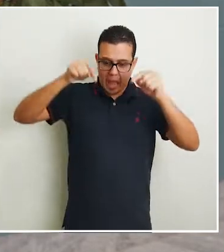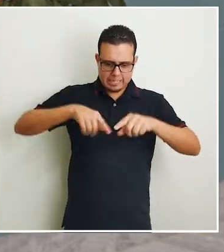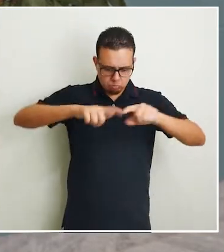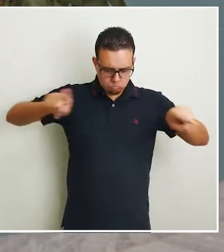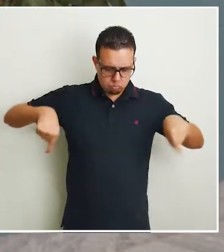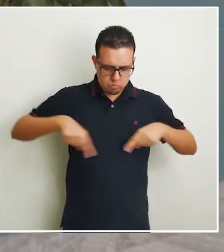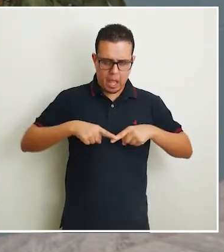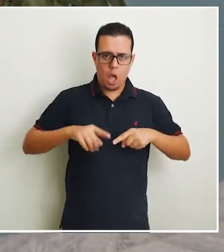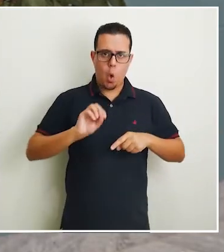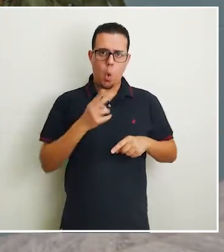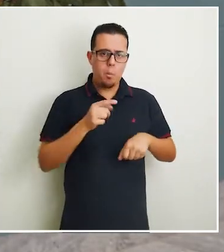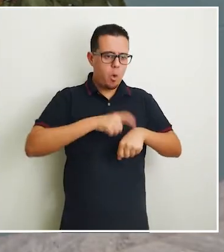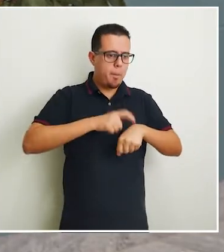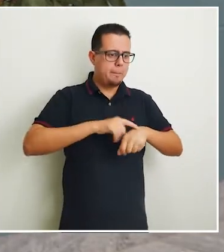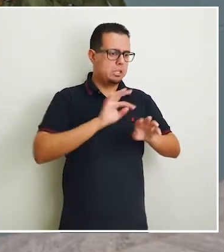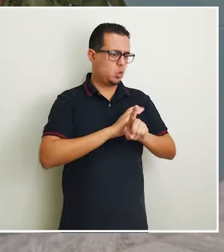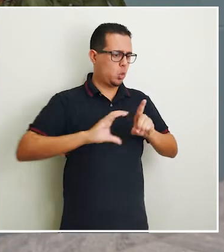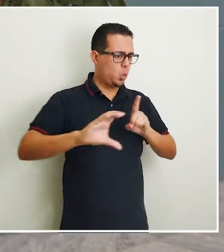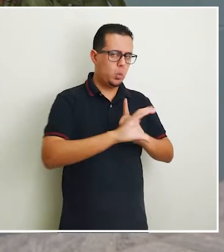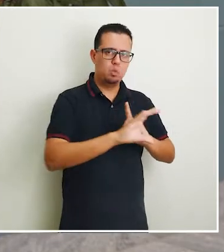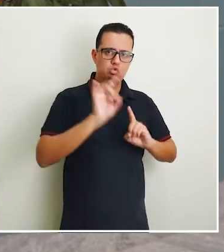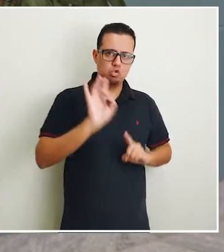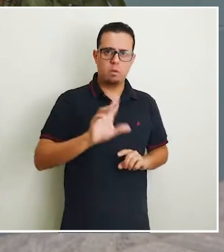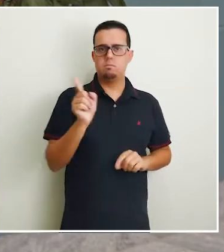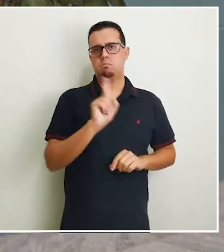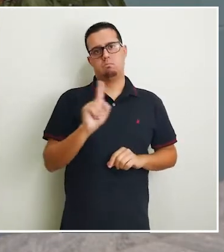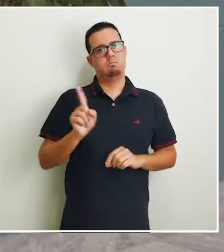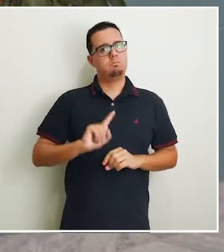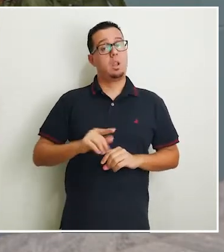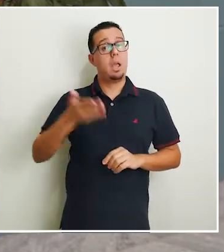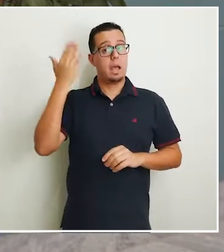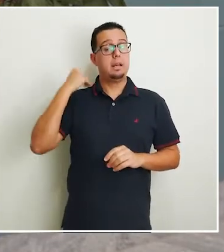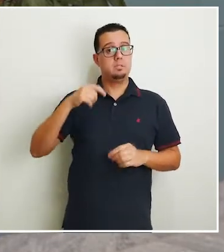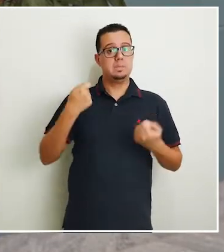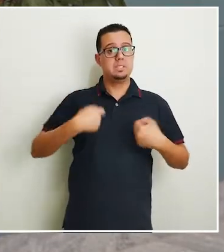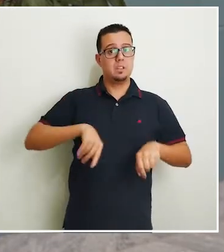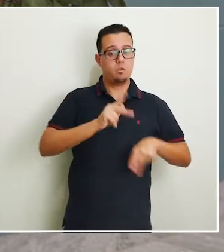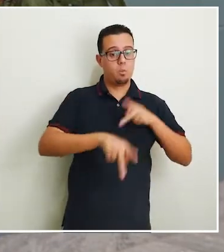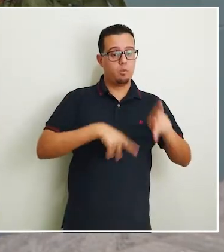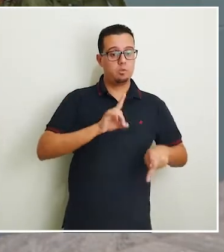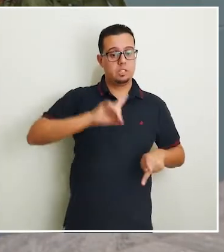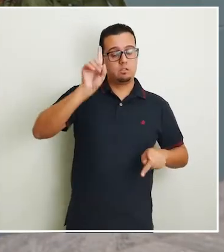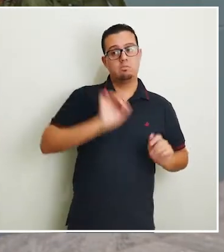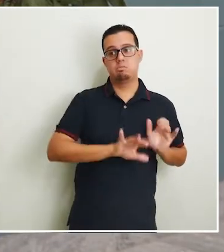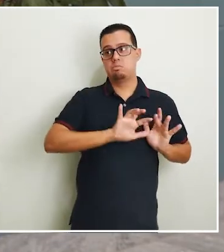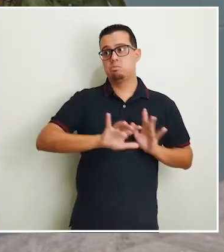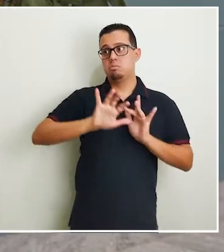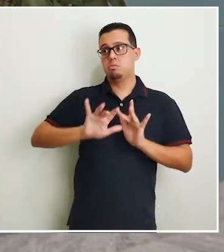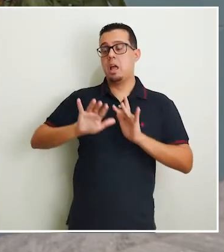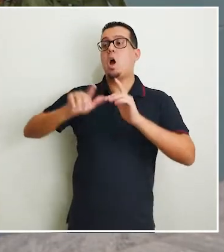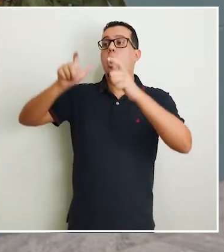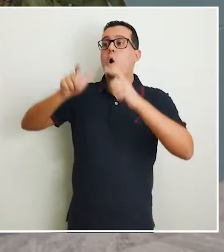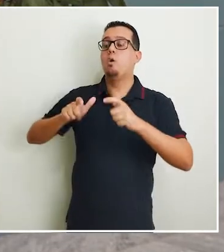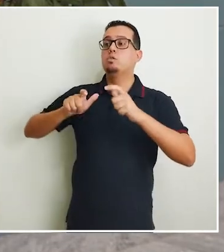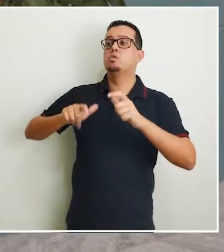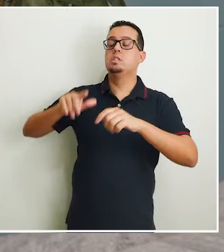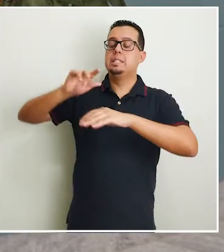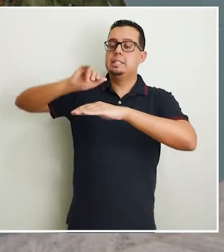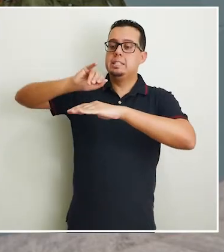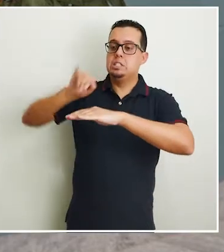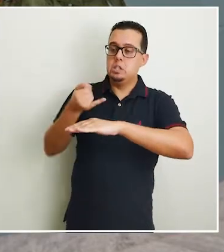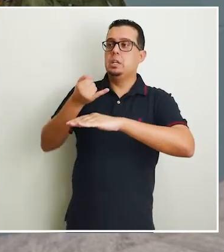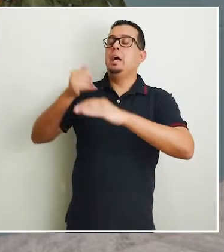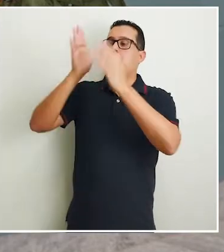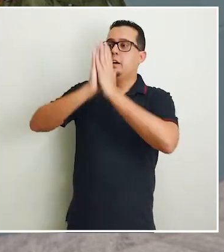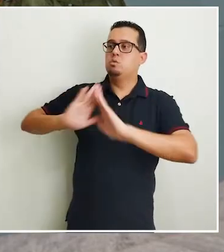momento litúrgico. Antes, o povo de Deus deveria ir a Jerusalém, onde estava o templo, para oferecer sacrifícios e